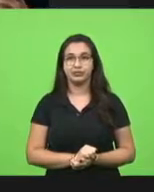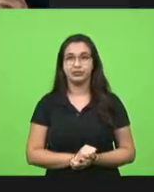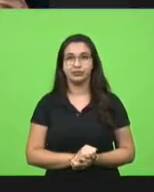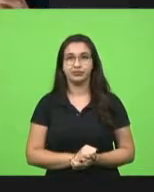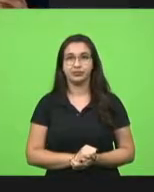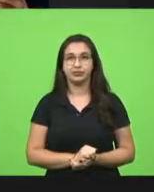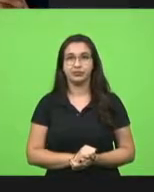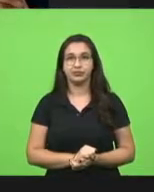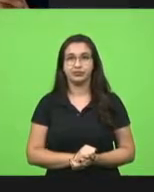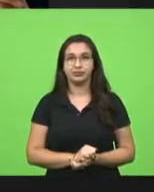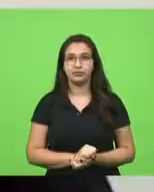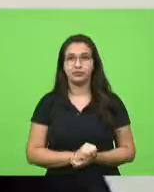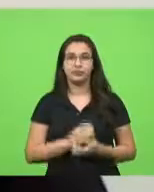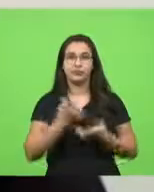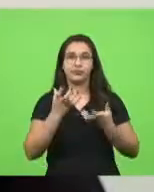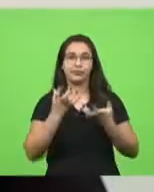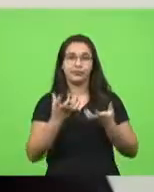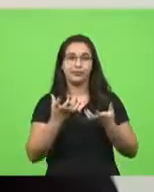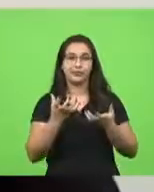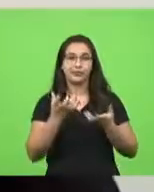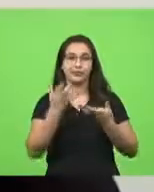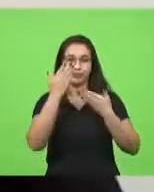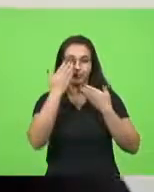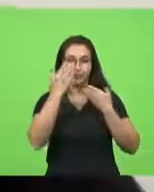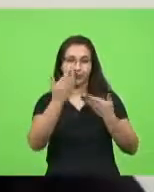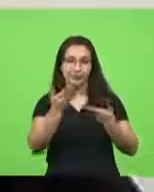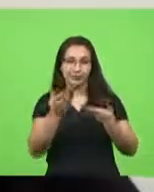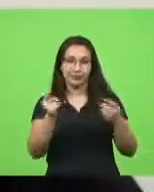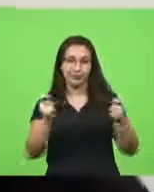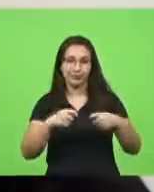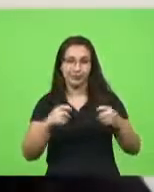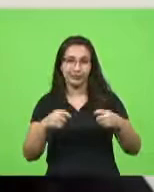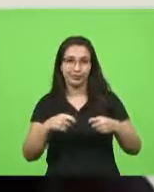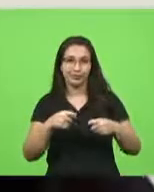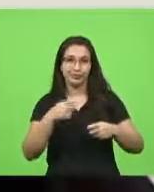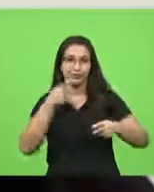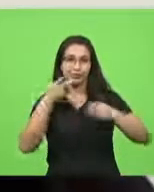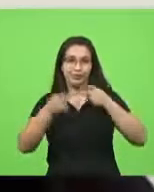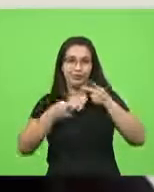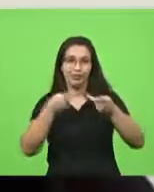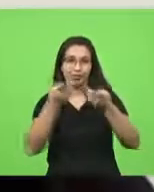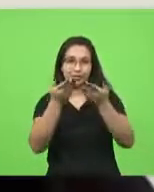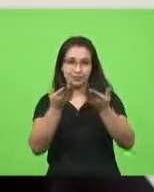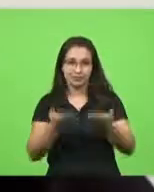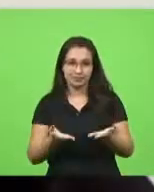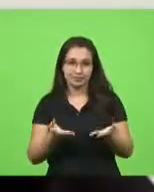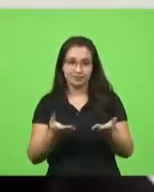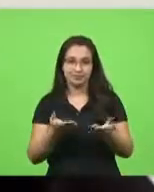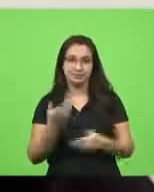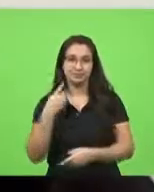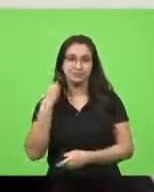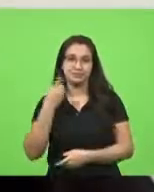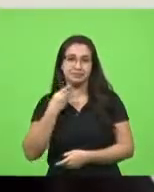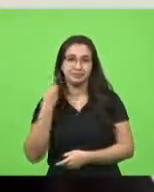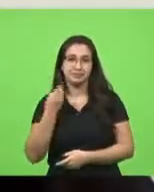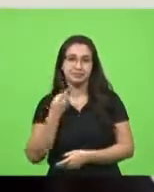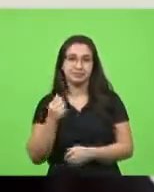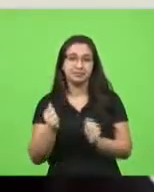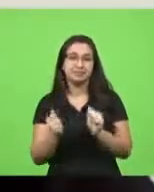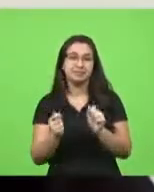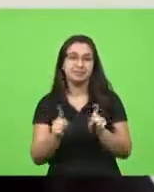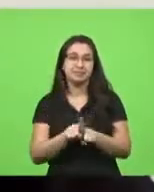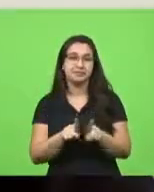agradecer a oportunidade de falar com os colegas deputados e também conversar